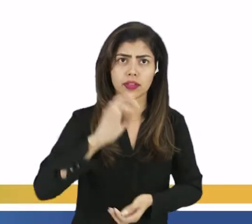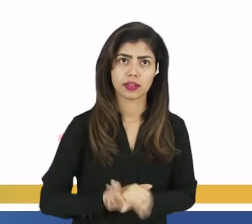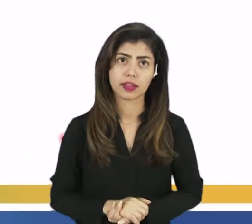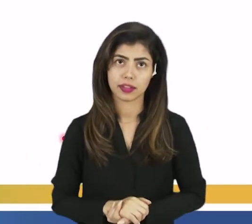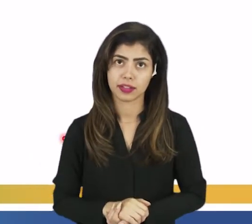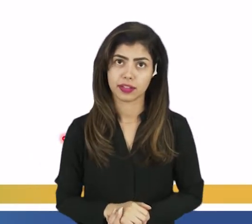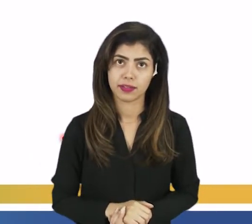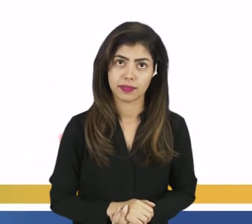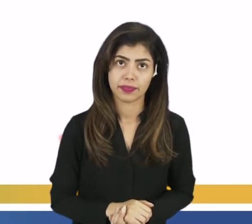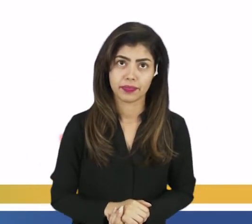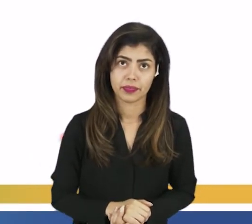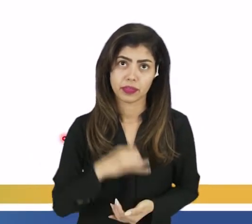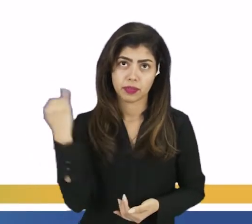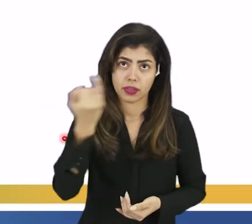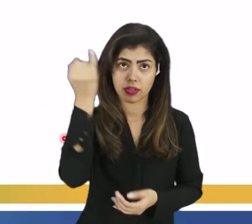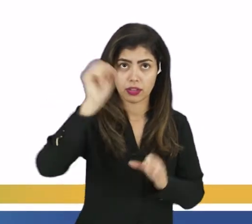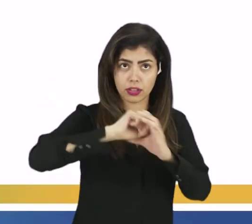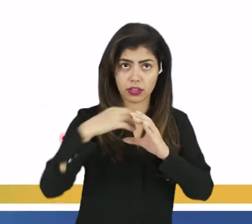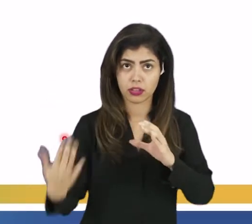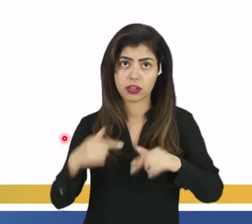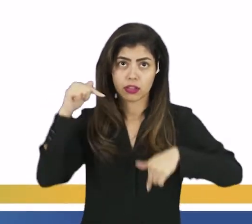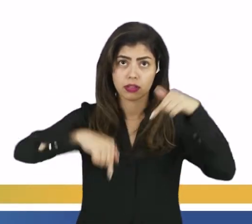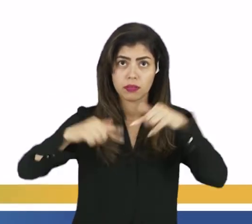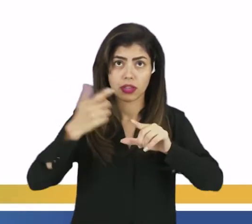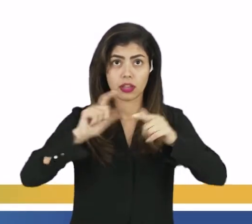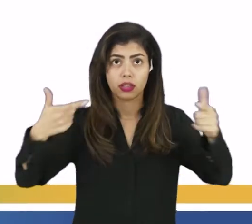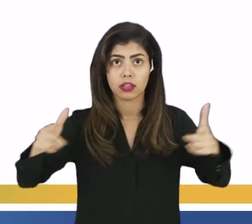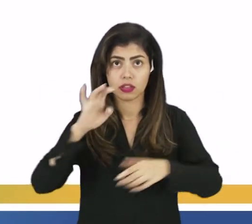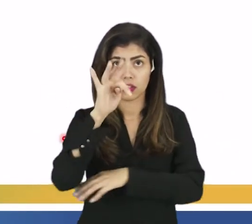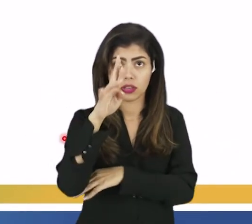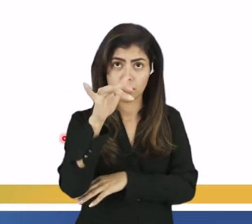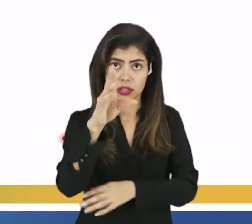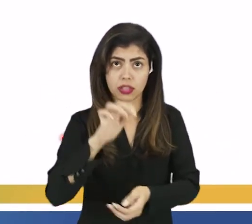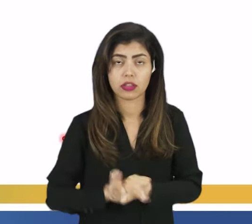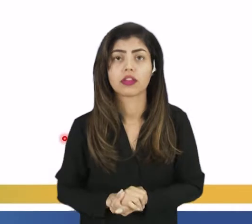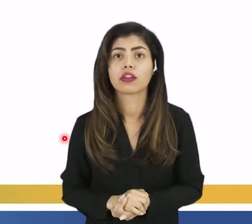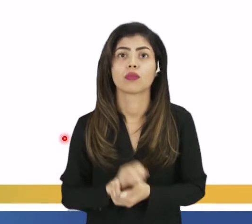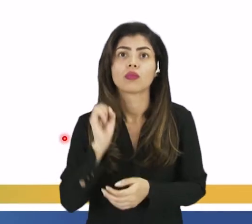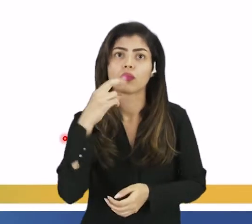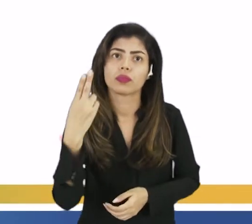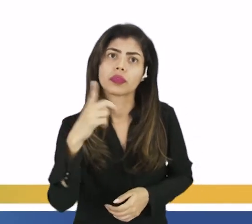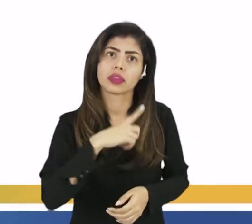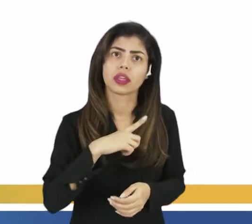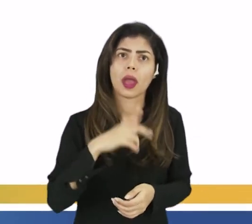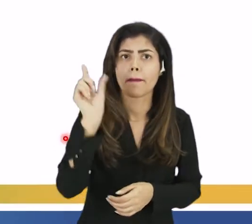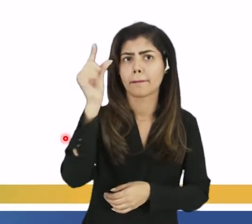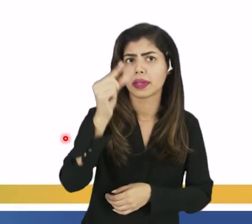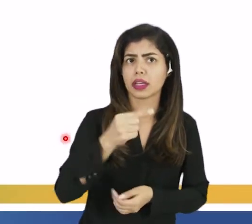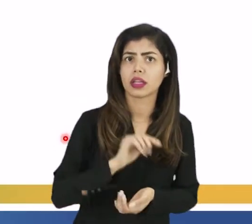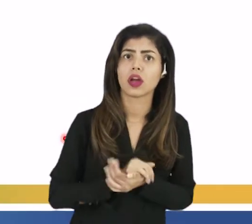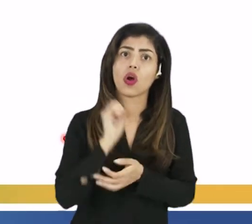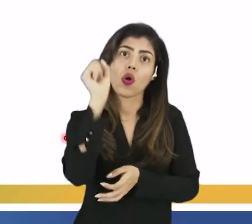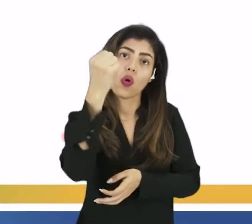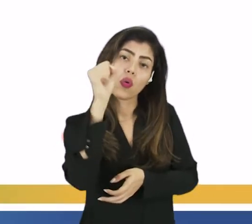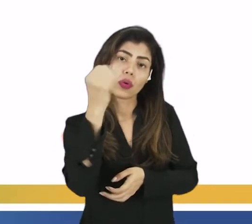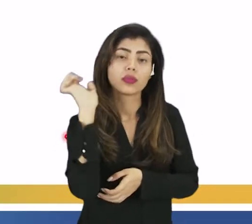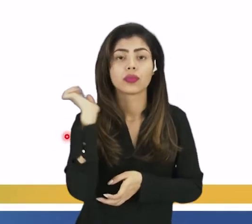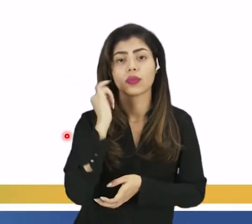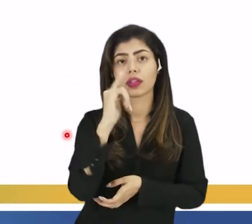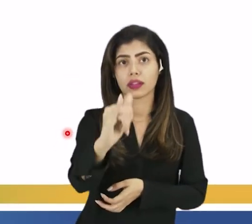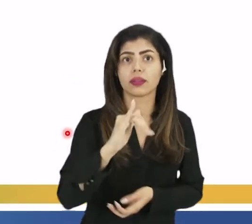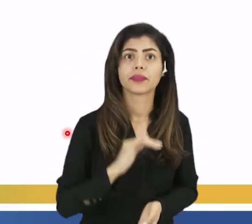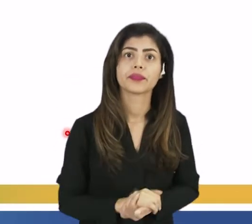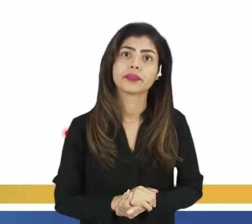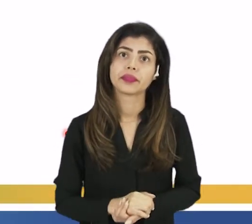total são seis e sua principal característica química é a grande estabilidade que eles possuem pois eles tem 8 elétrons na camada